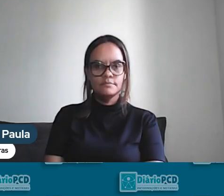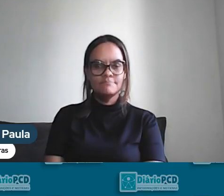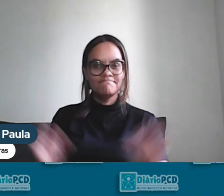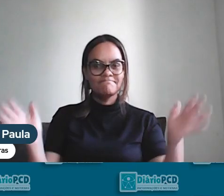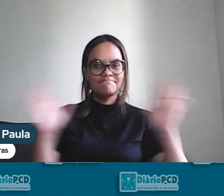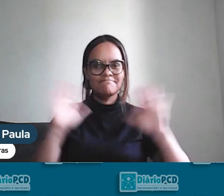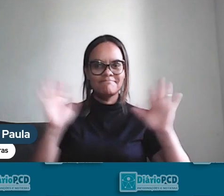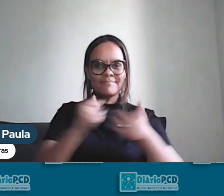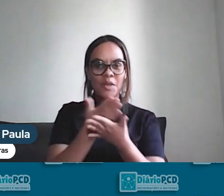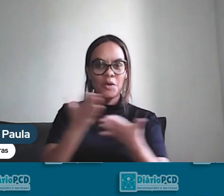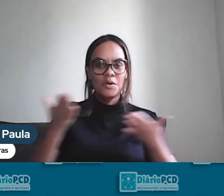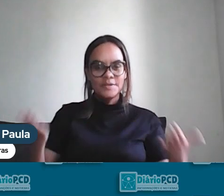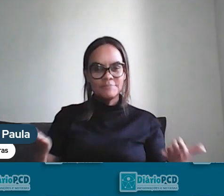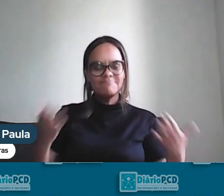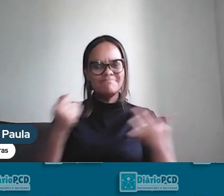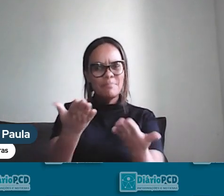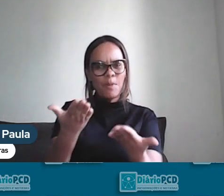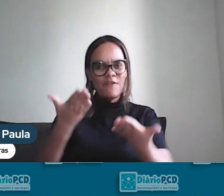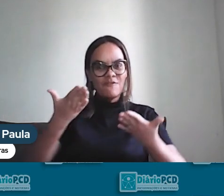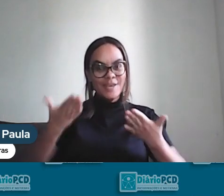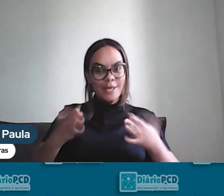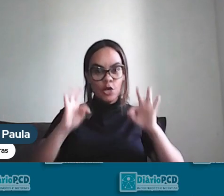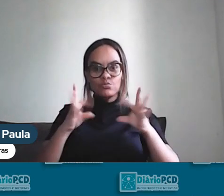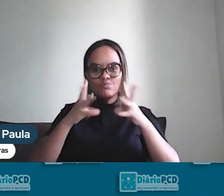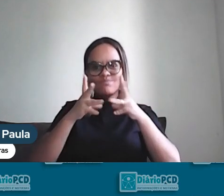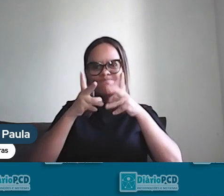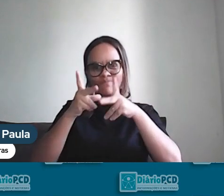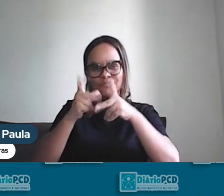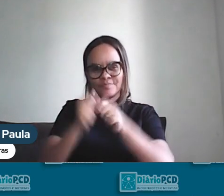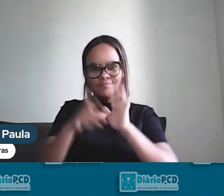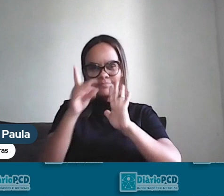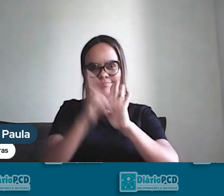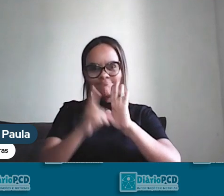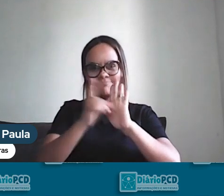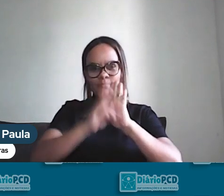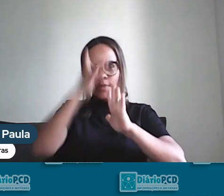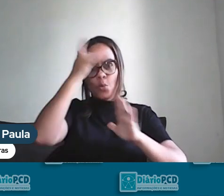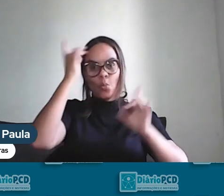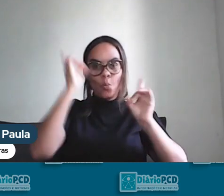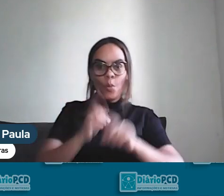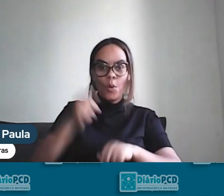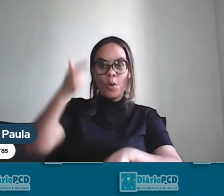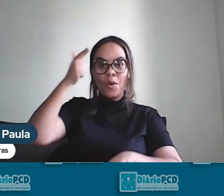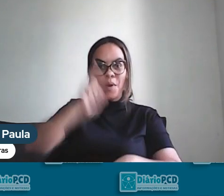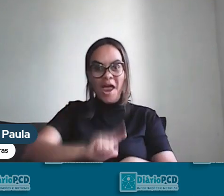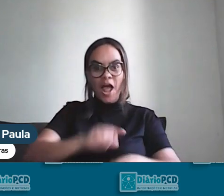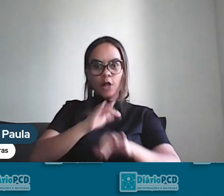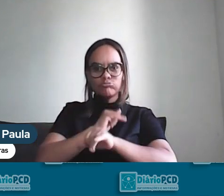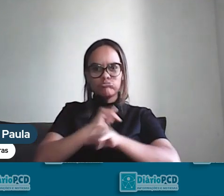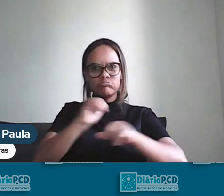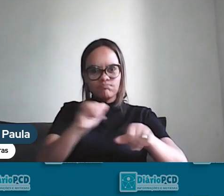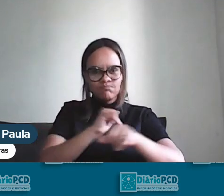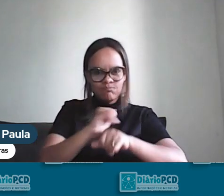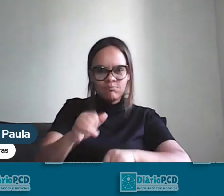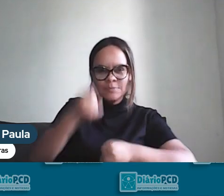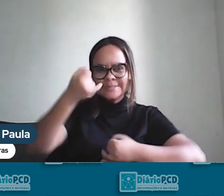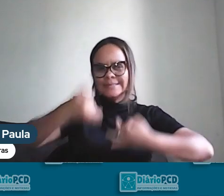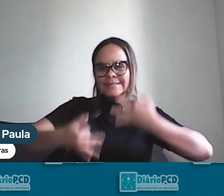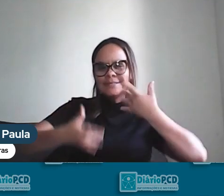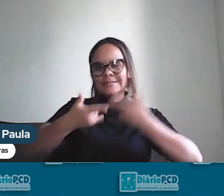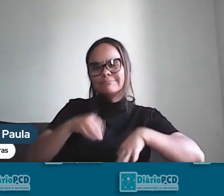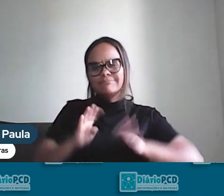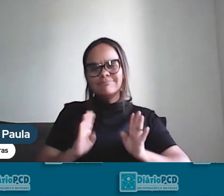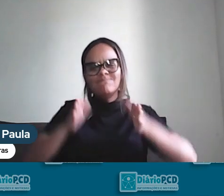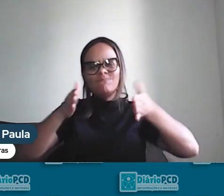Olá a todos vocês, sejam todos muito bem-vindos ao Diário PCD, novamente com informações, com notícias para todo o